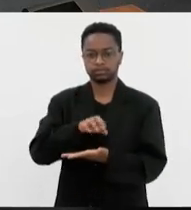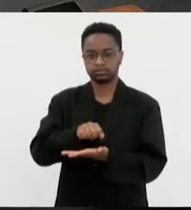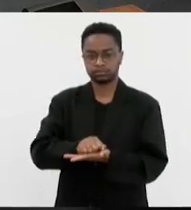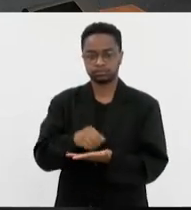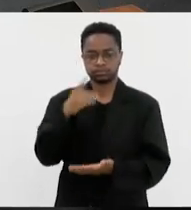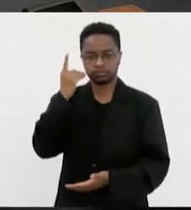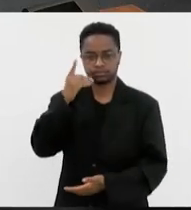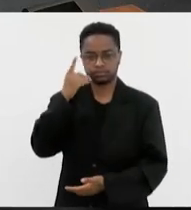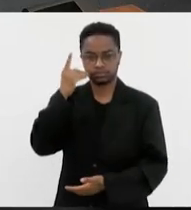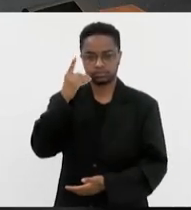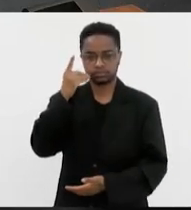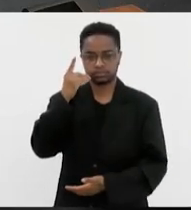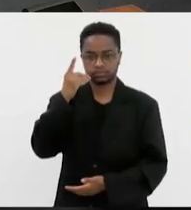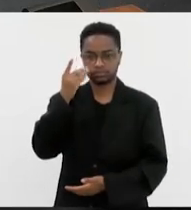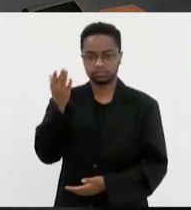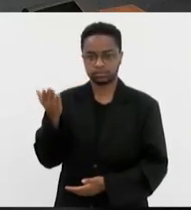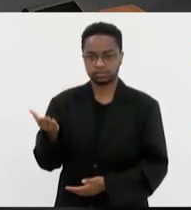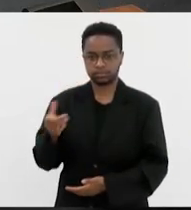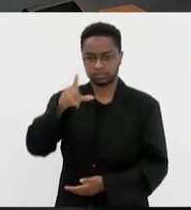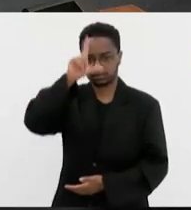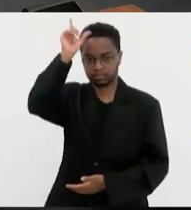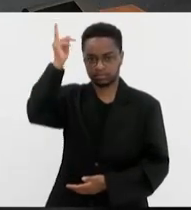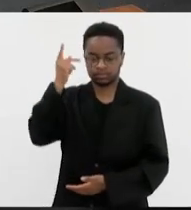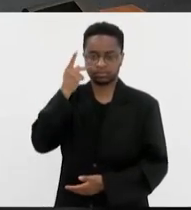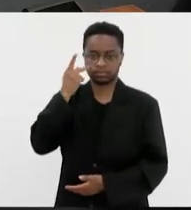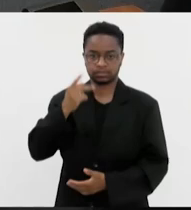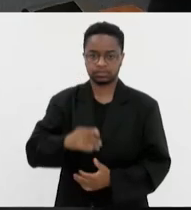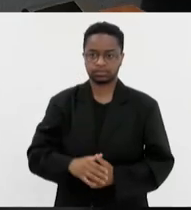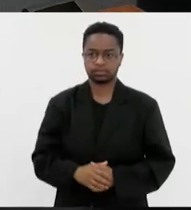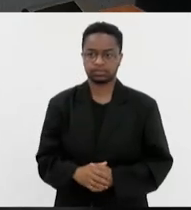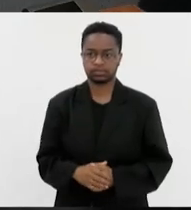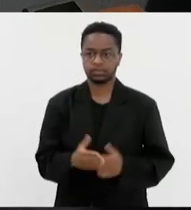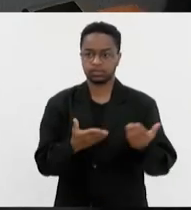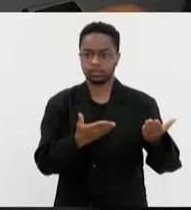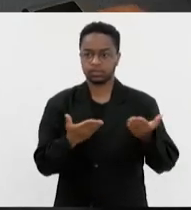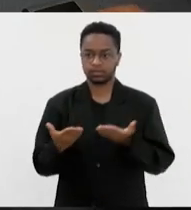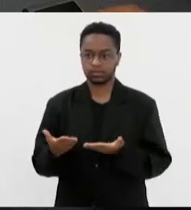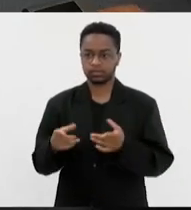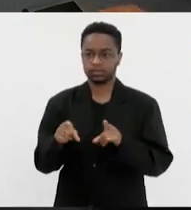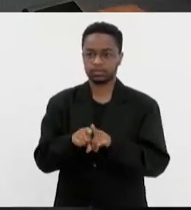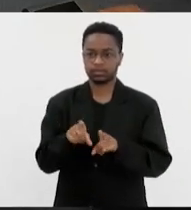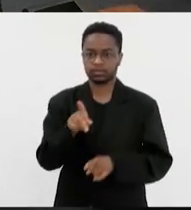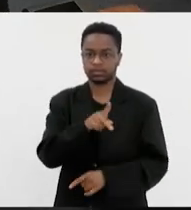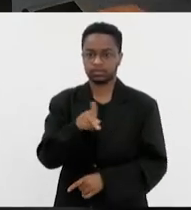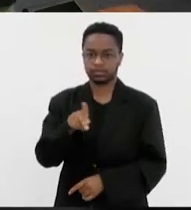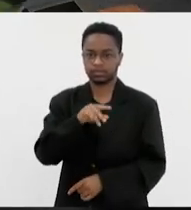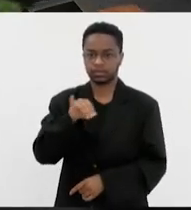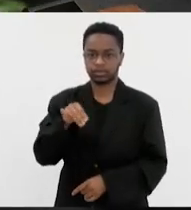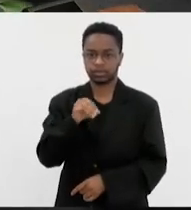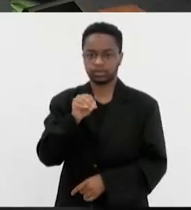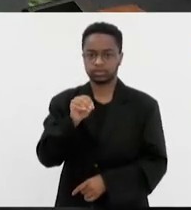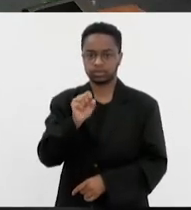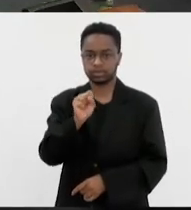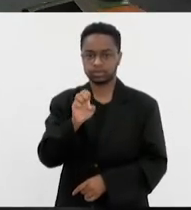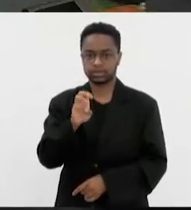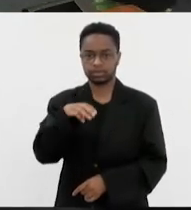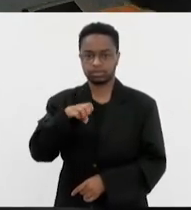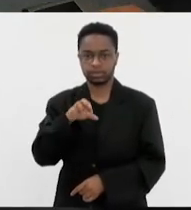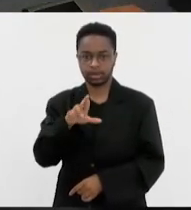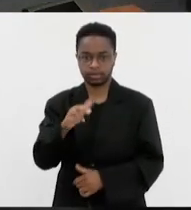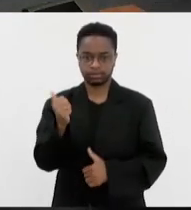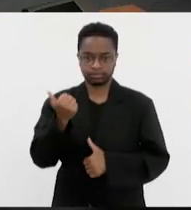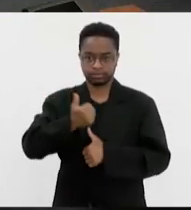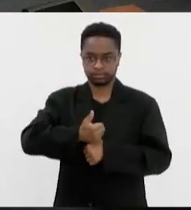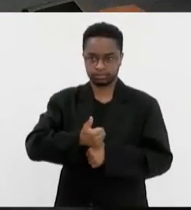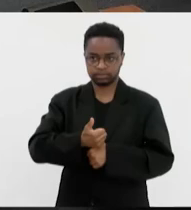o deputado, nobre querido deputado Luiz Paulo, já fazendo o convite ao professor Josimar para assumir os trabalhos